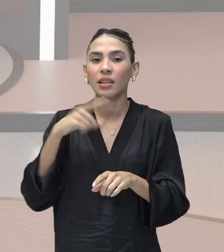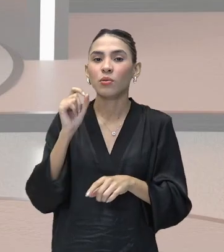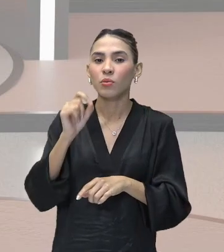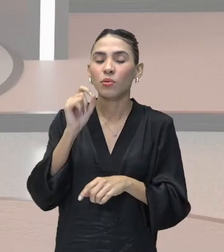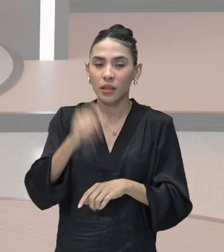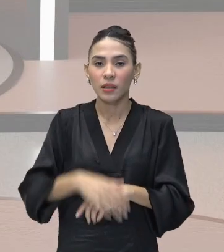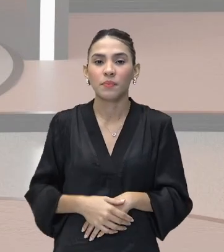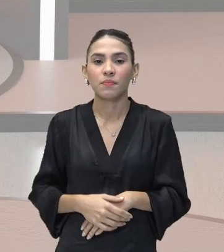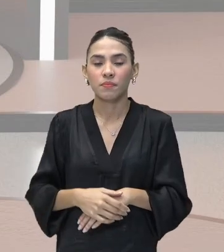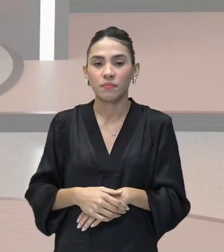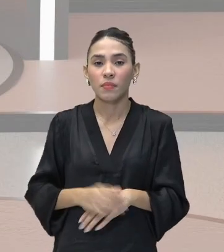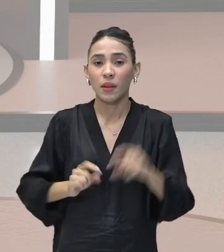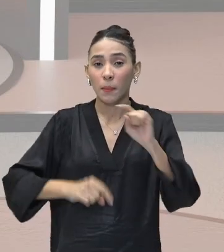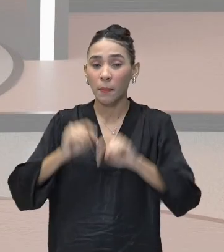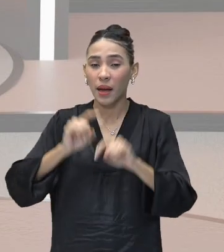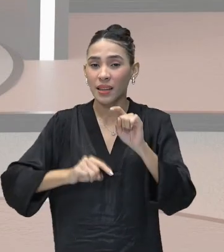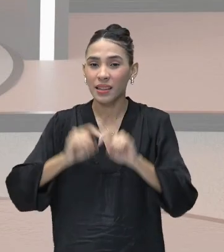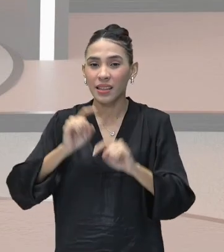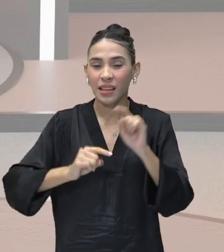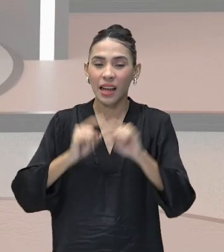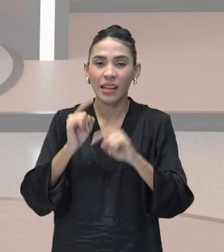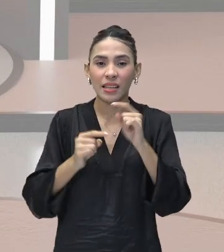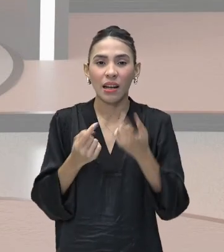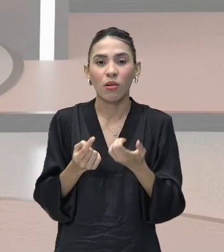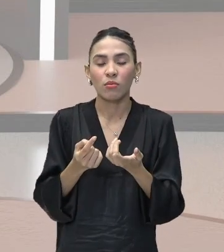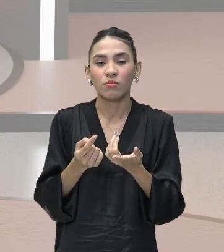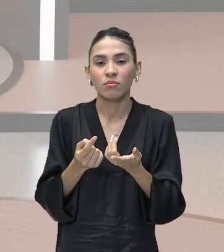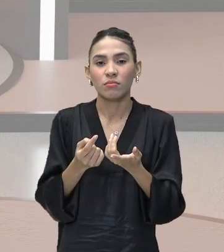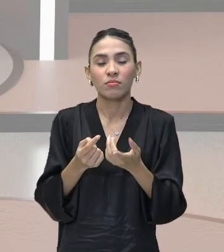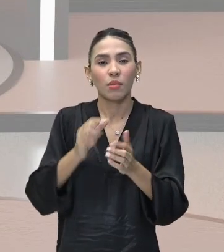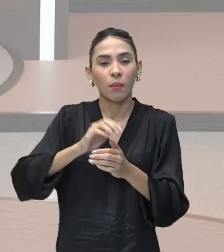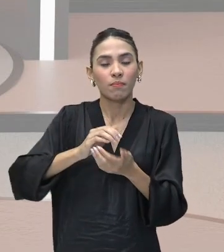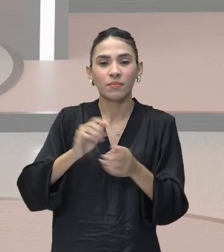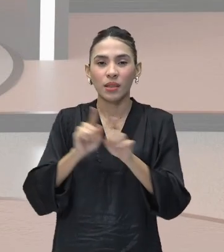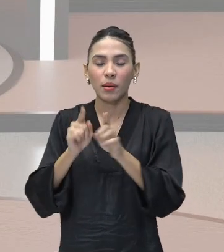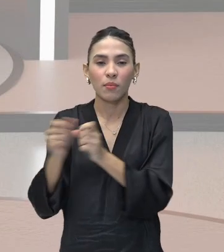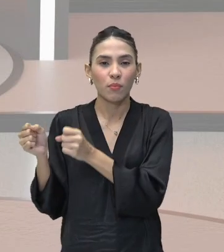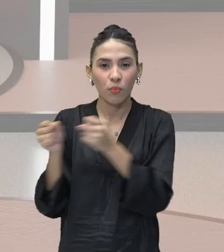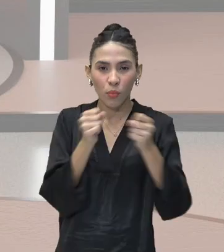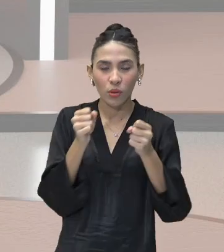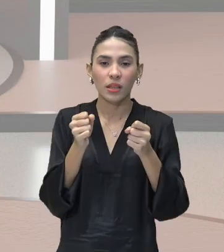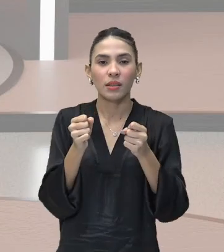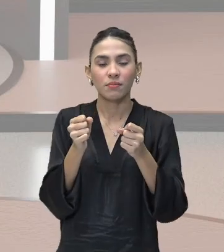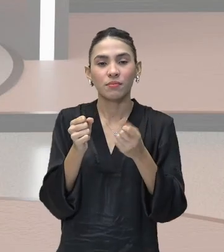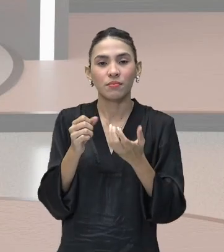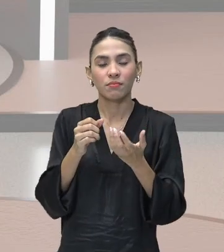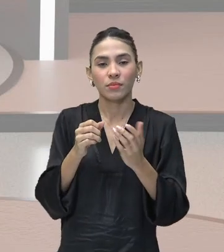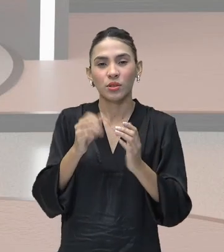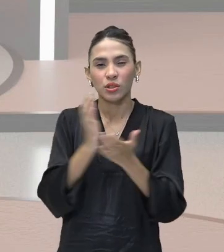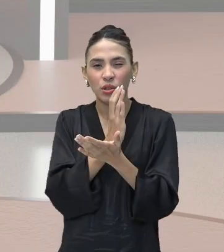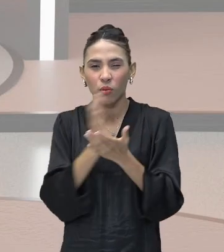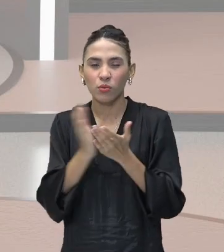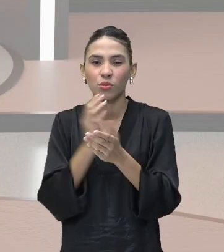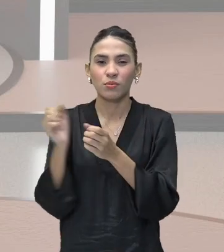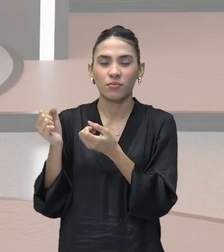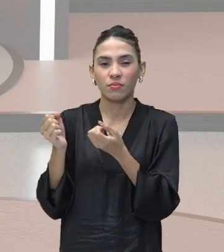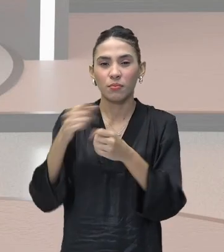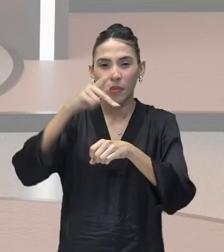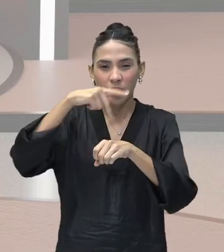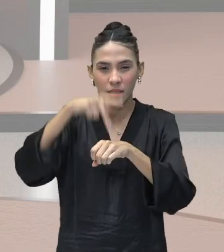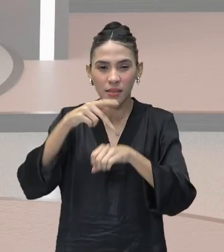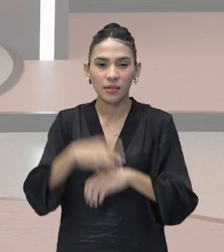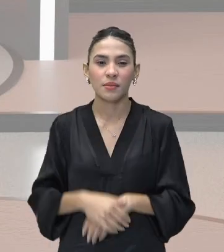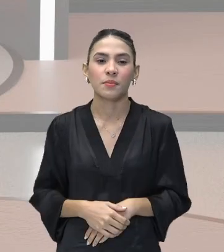de mercado e ao aumento do poder das grandes corporações. Além disso, vamos ter também